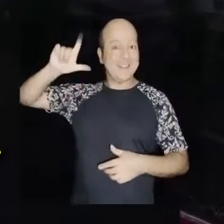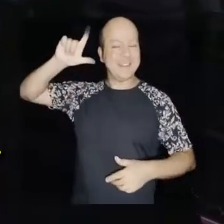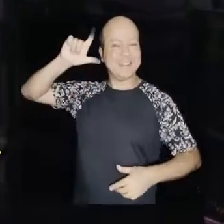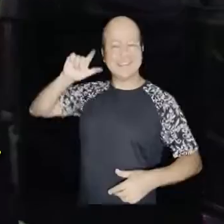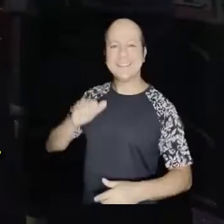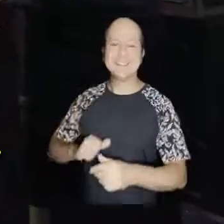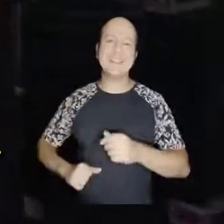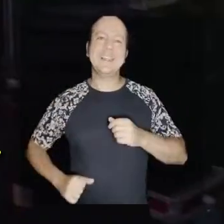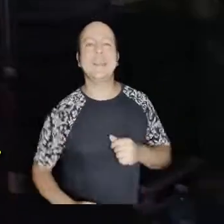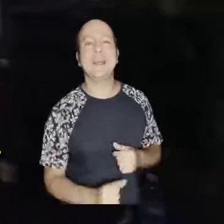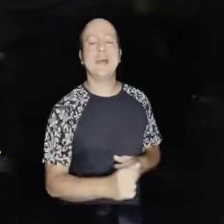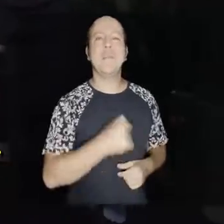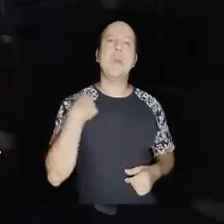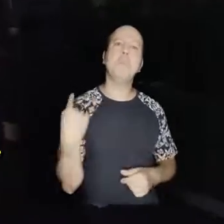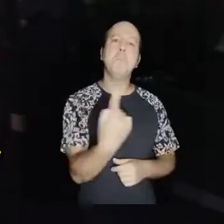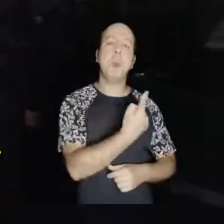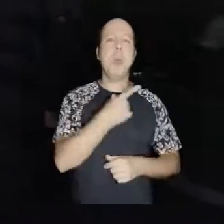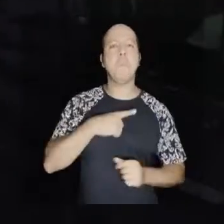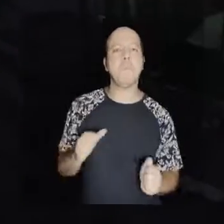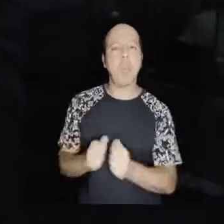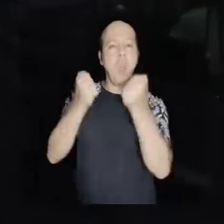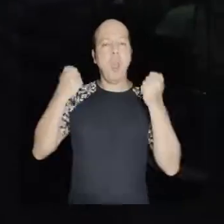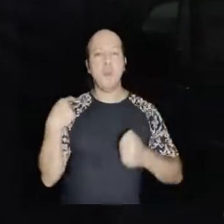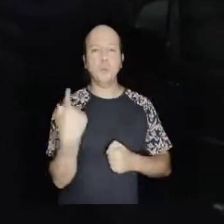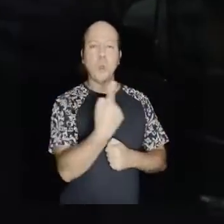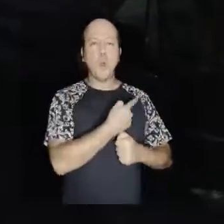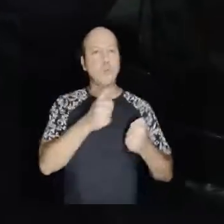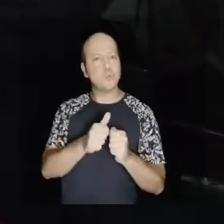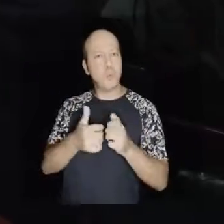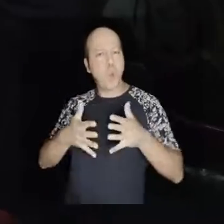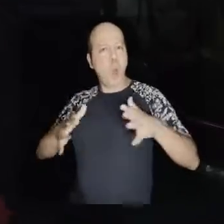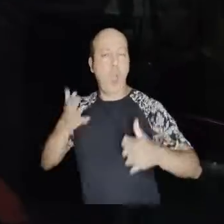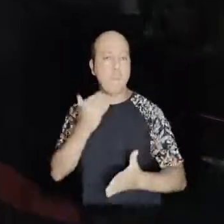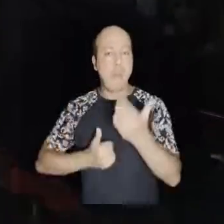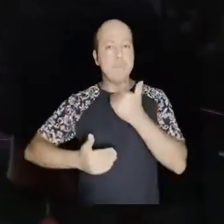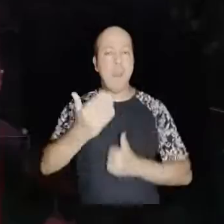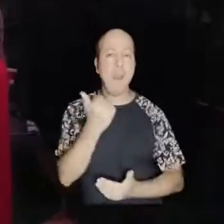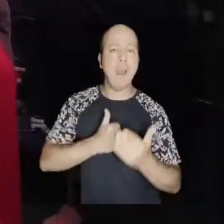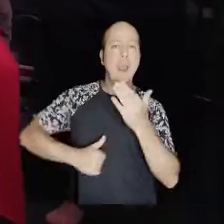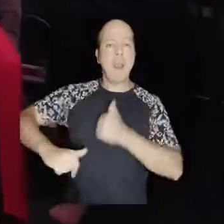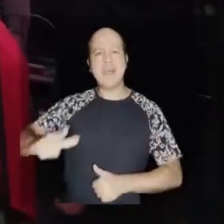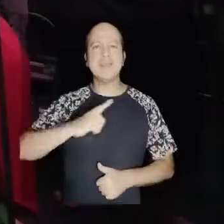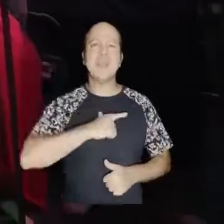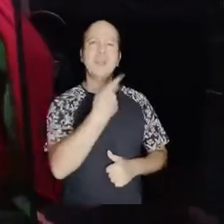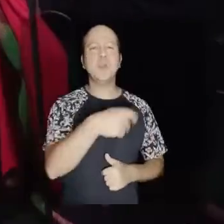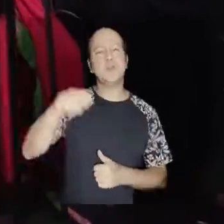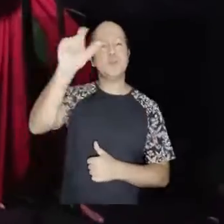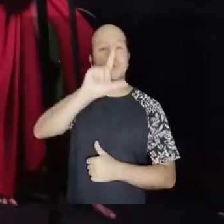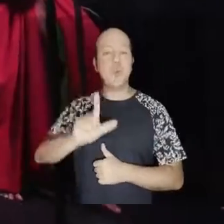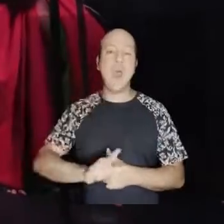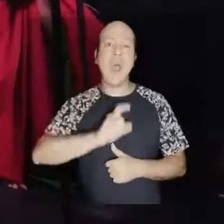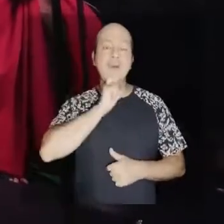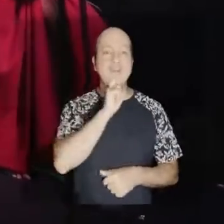mãos do alto. Participação especial Rubel. Ele canta e dança entre Júlia e Dora. É branco, alto, de cabelos castanhos